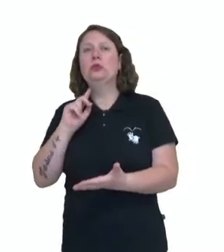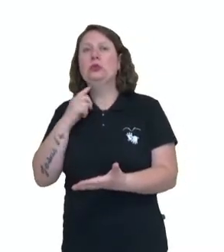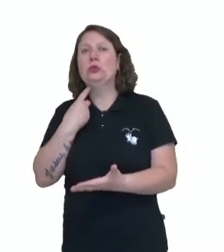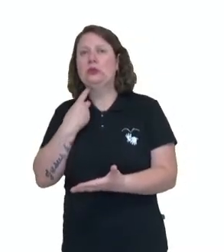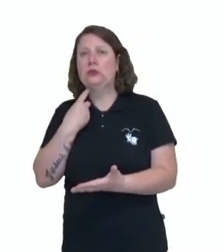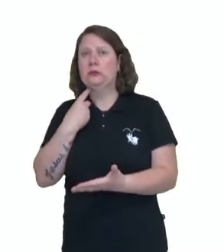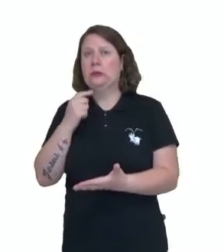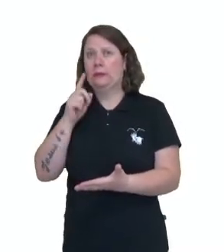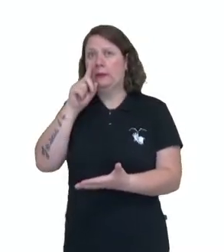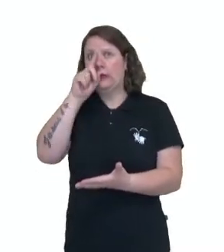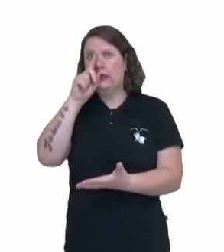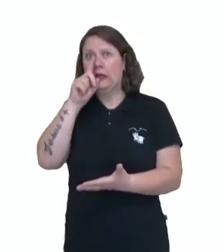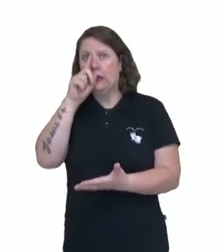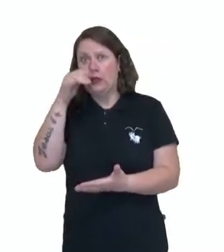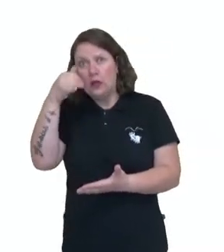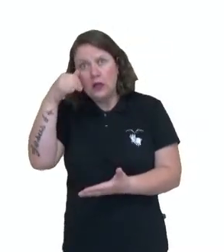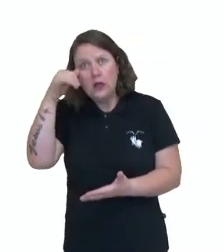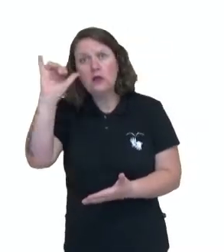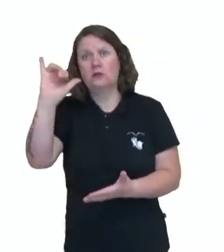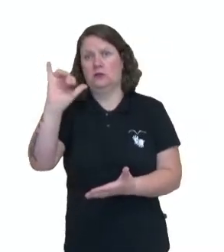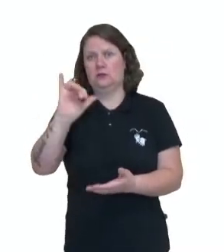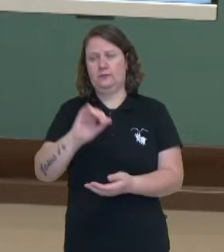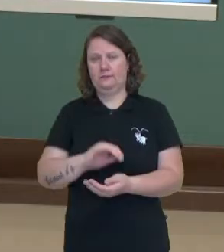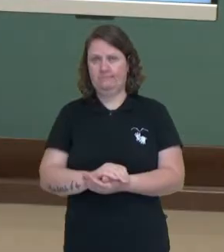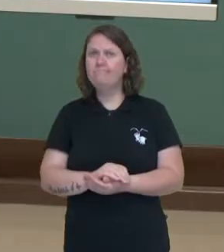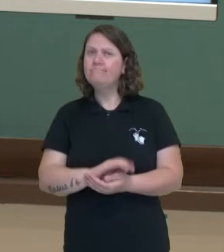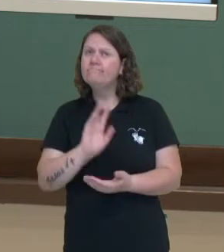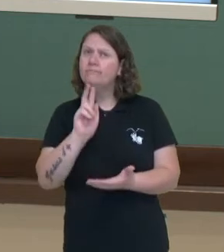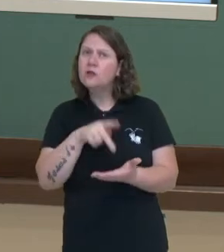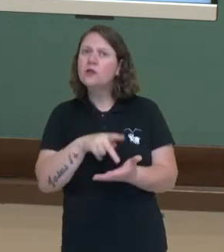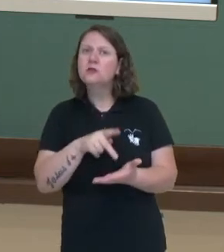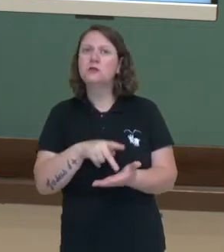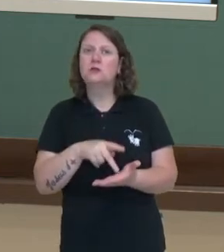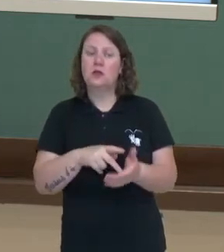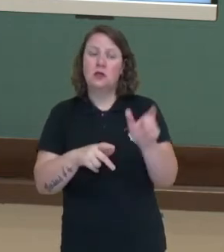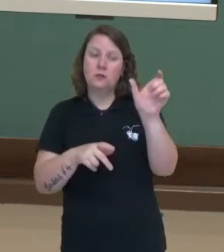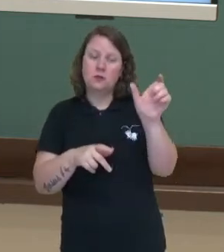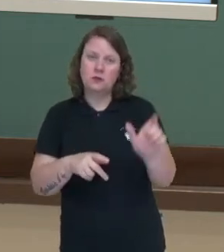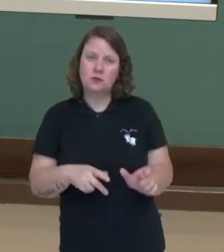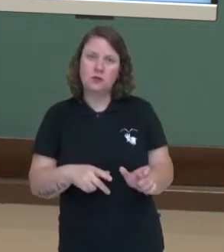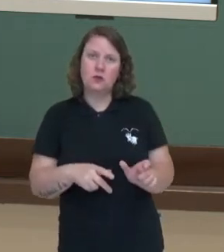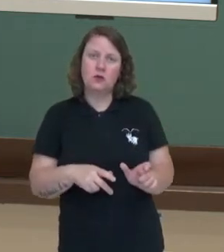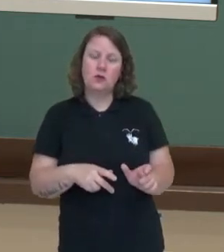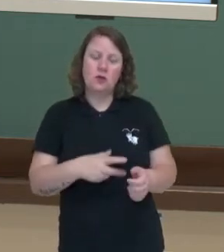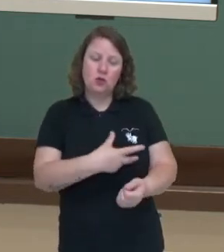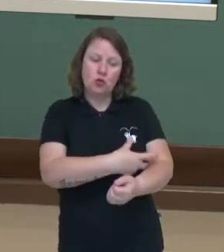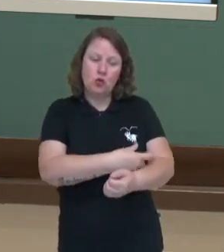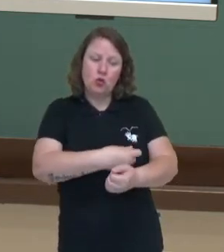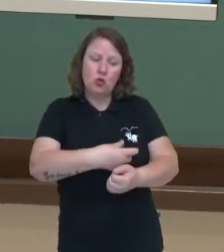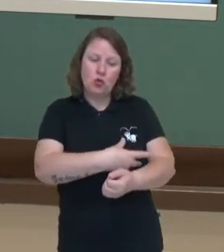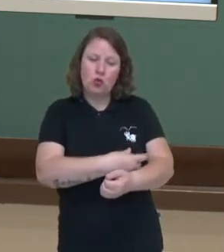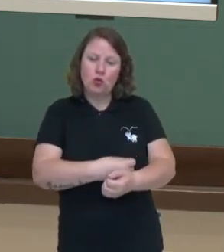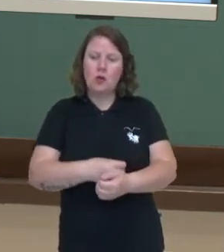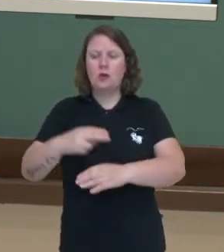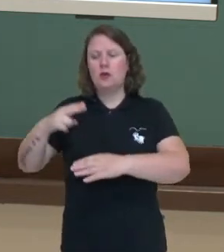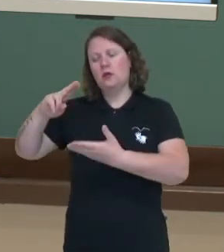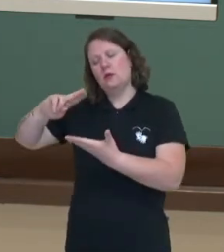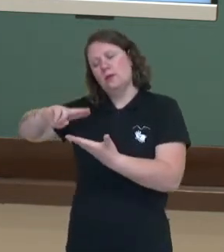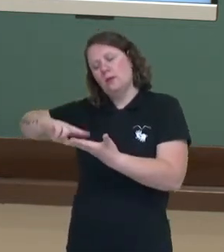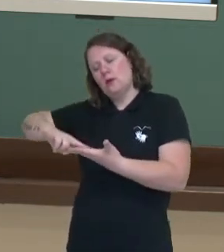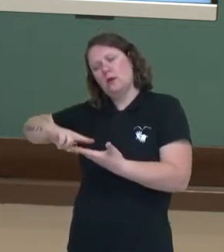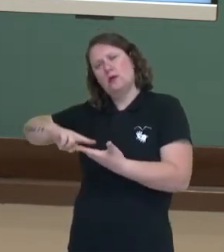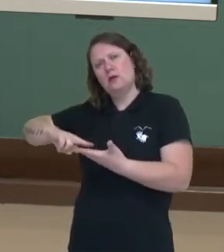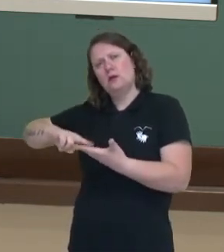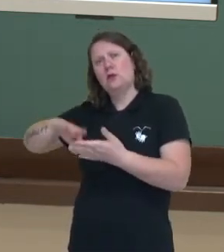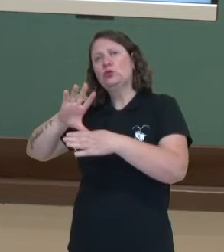contaminação pela transfusão. Isso mesmo. Então, a pessoa que irá receber um sangue doado, ela já está passando